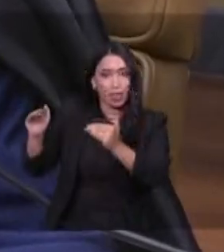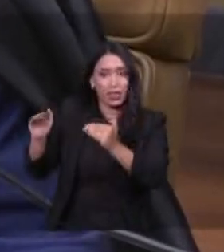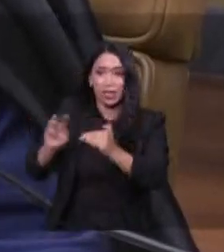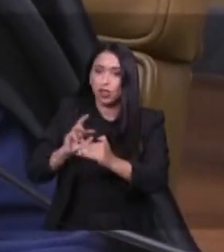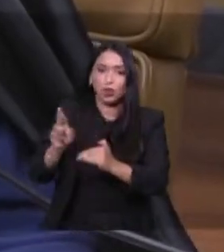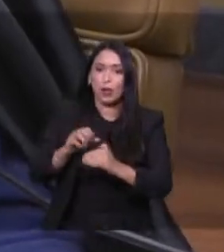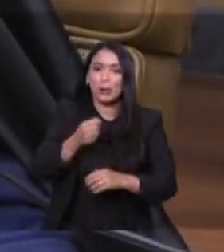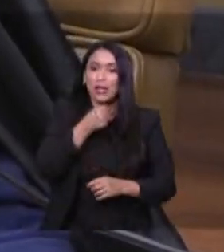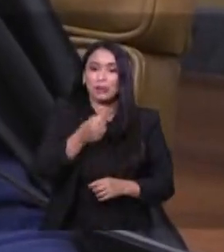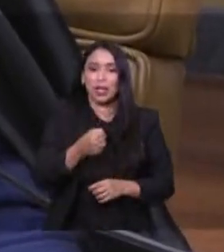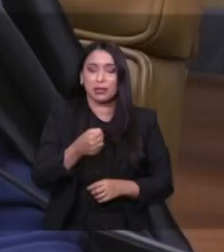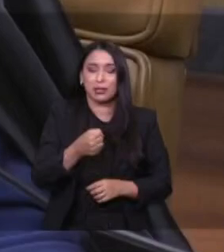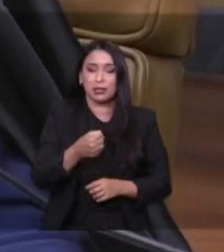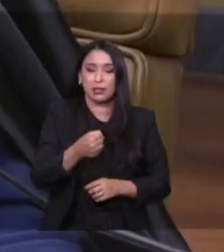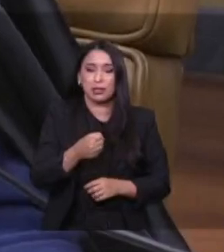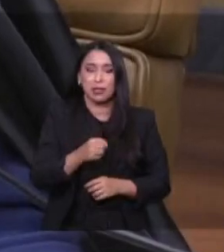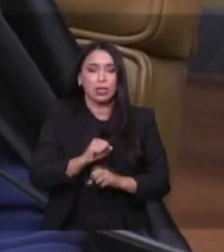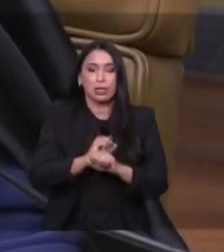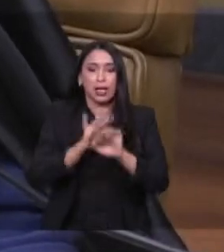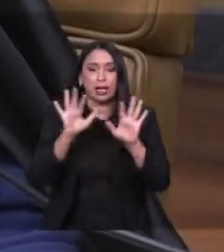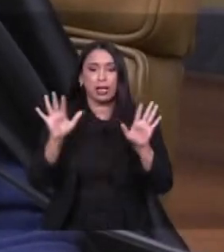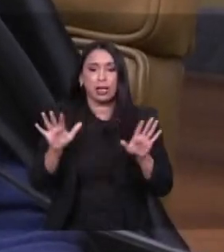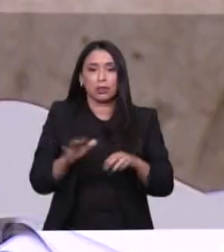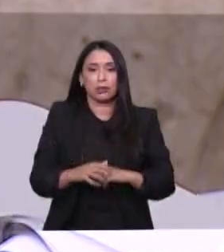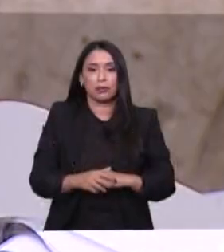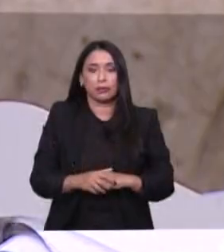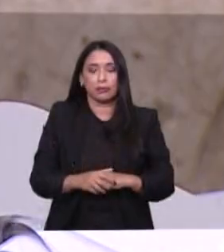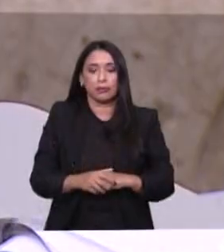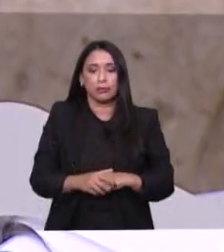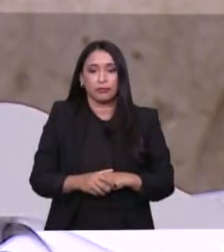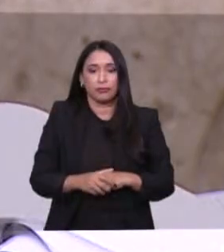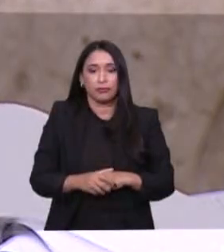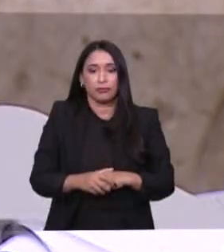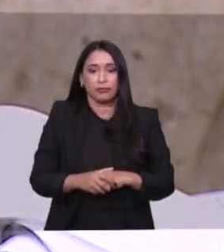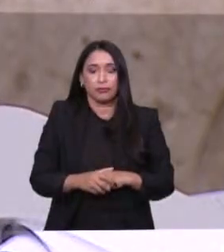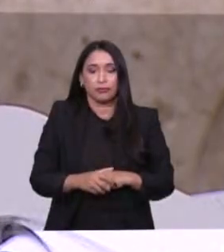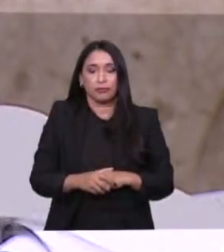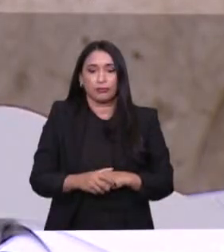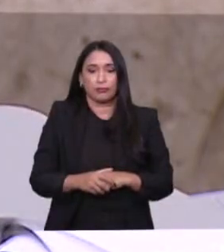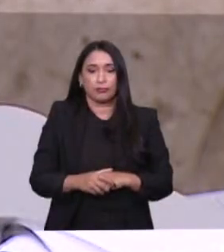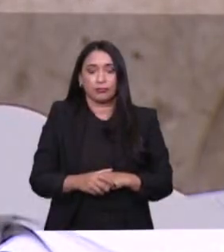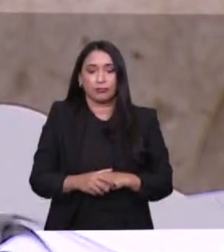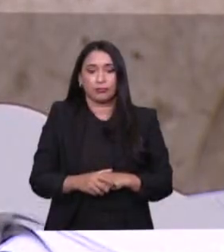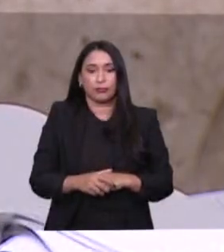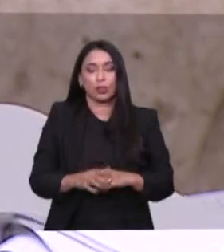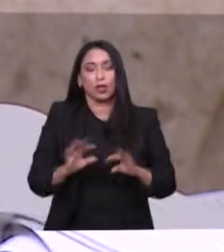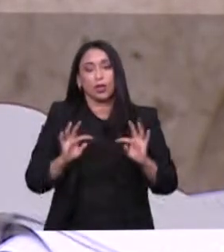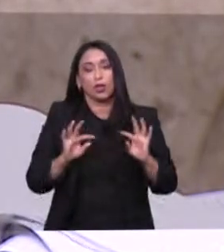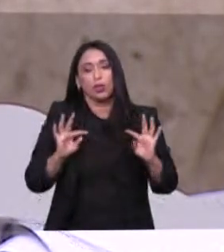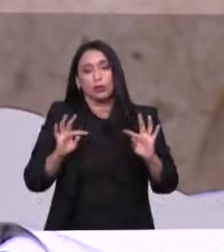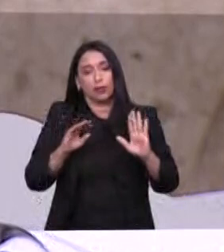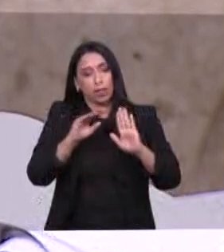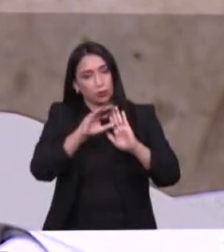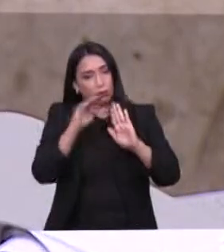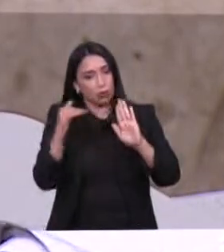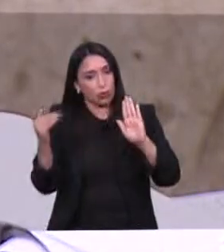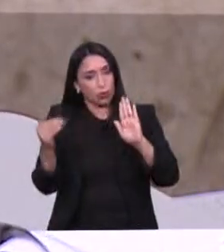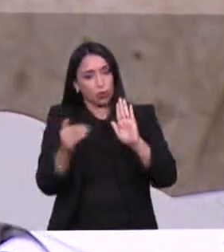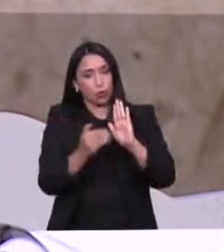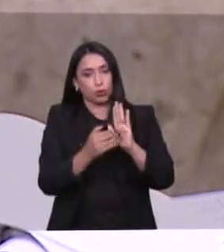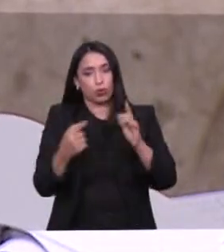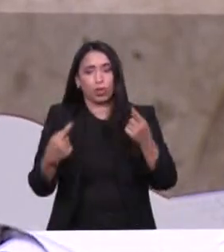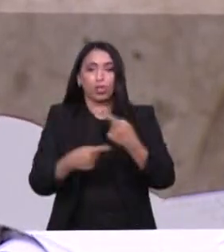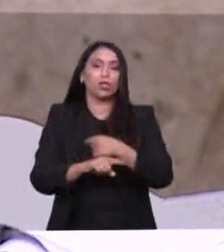Isso. O comando é para a autoridade. Então, fica claro isso. Aqui exato. Se afasta. E o parágrafo único tudo inconstitucional. Inconstitucional. Já